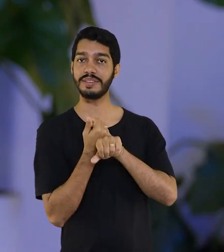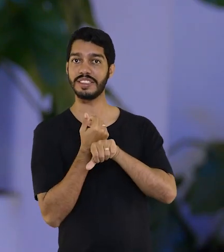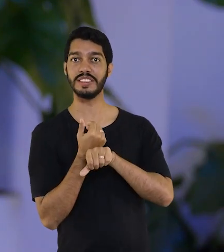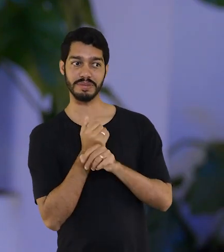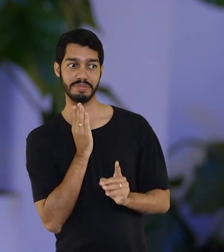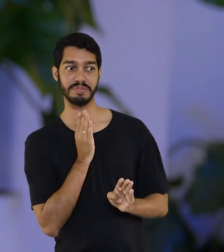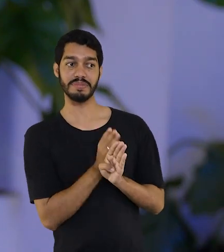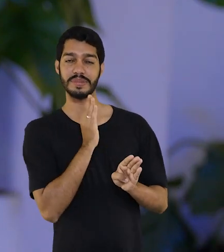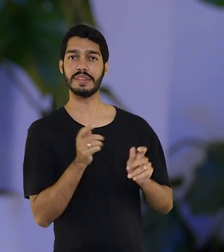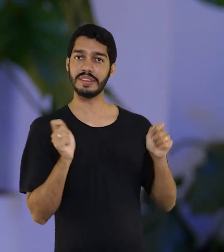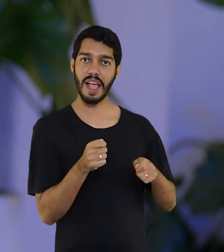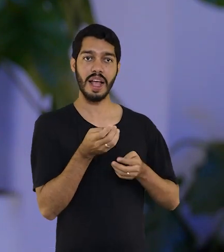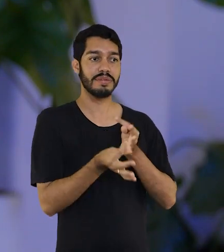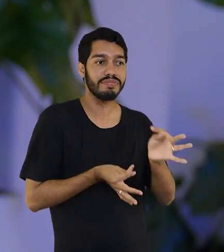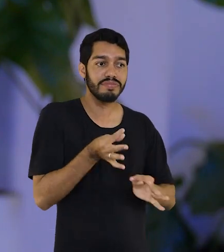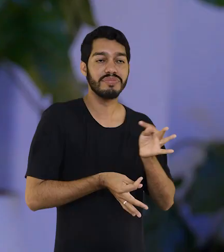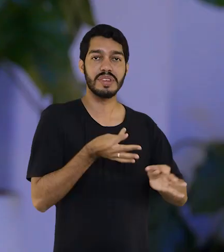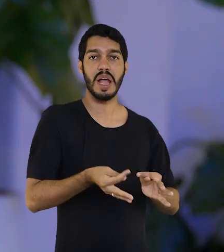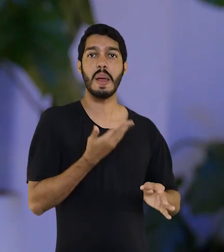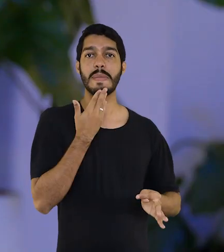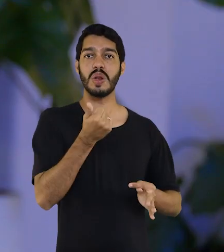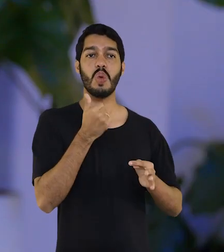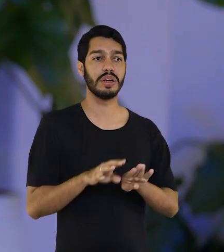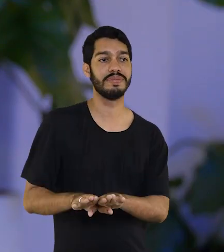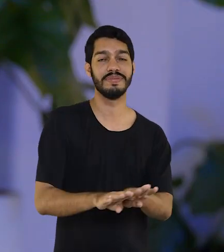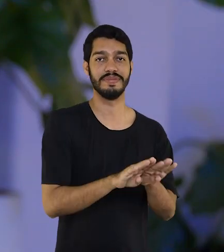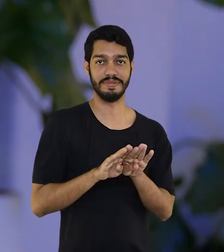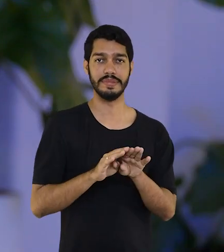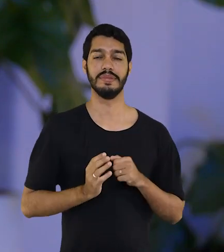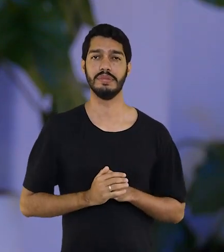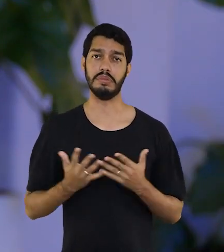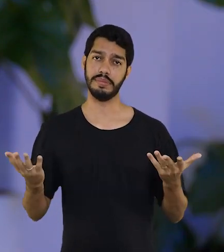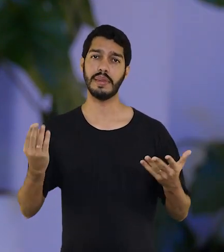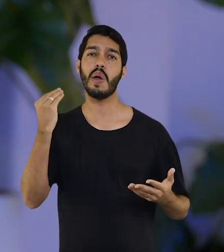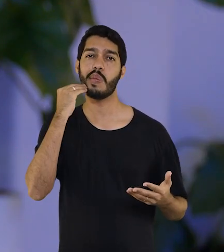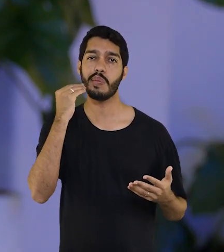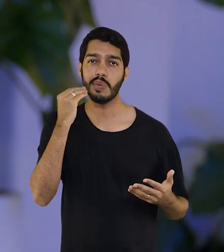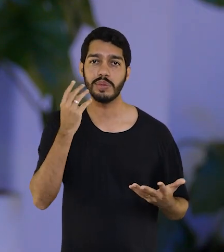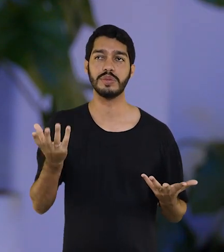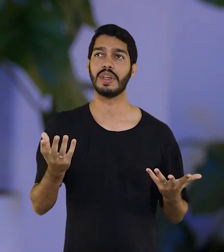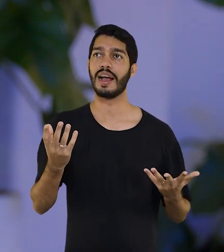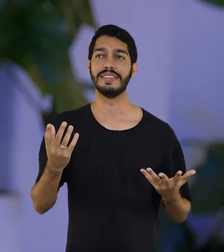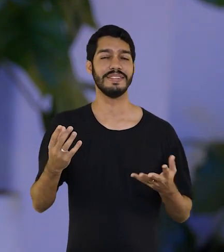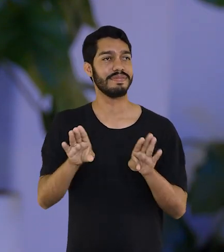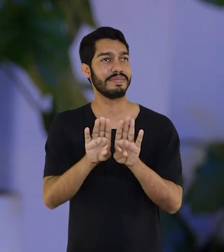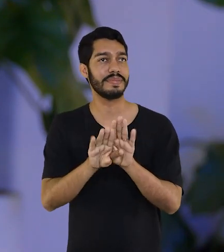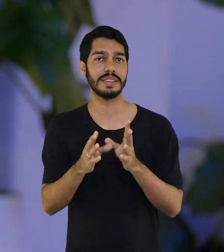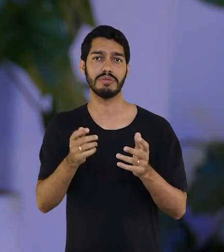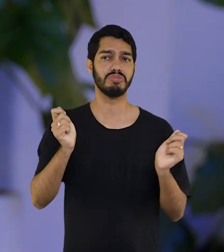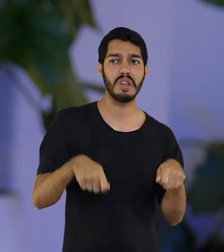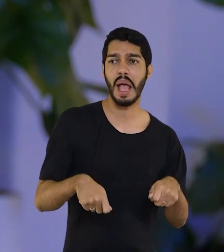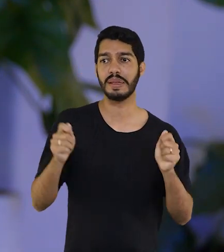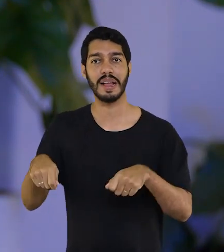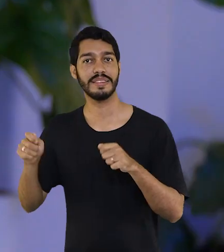integrada para antecipar o diagnóstico e permitir um tratamento mais idôneo. Então, assim, no sentido de que as oportunidades, não só as